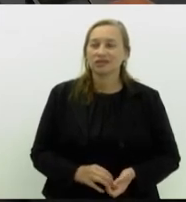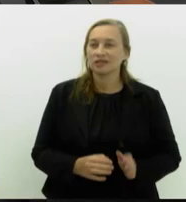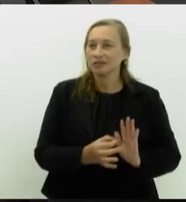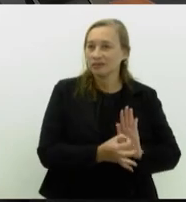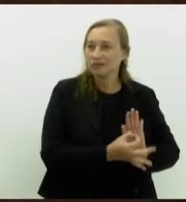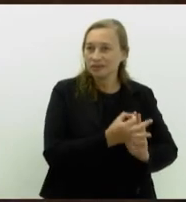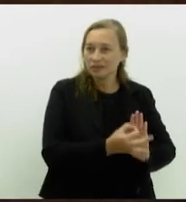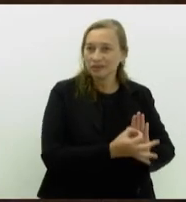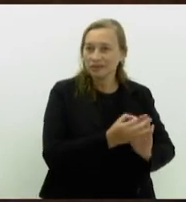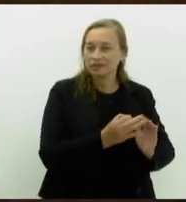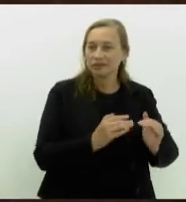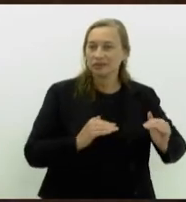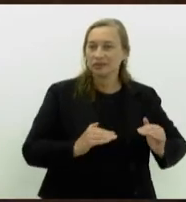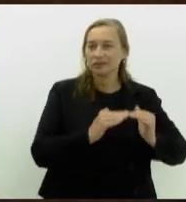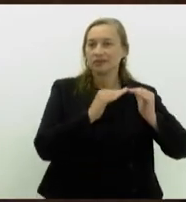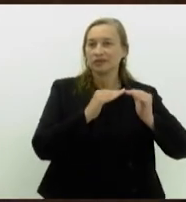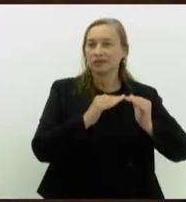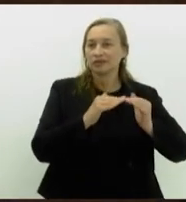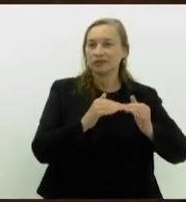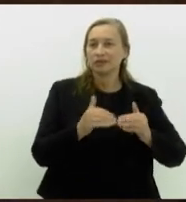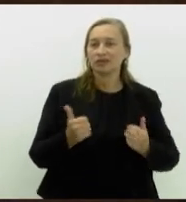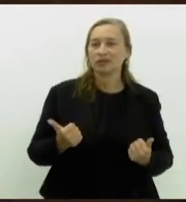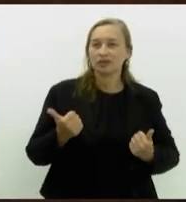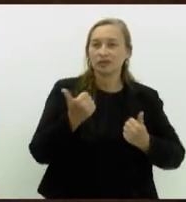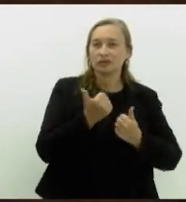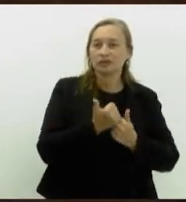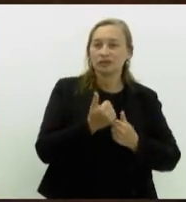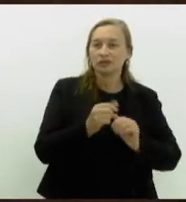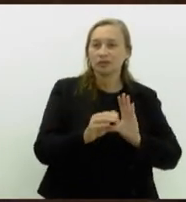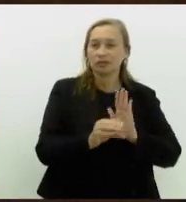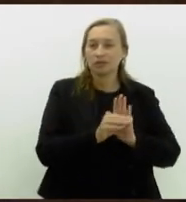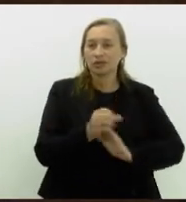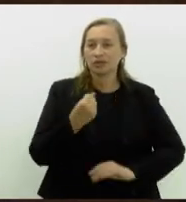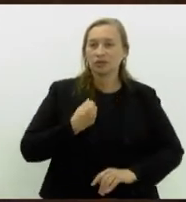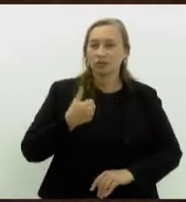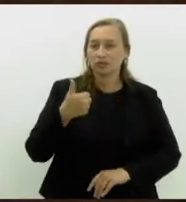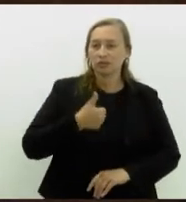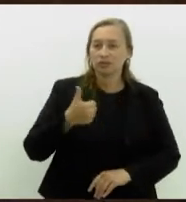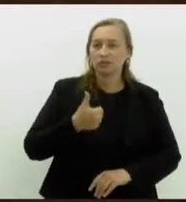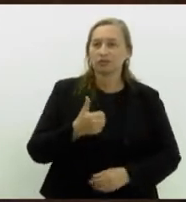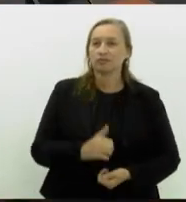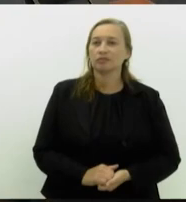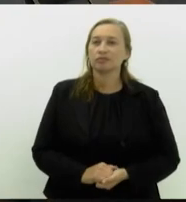Parecer é favorável com subemenda, emenda 1, presidenta.